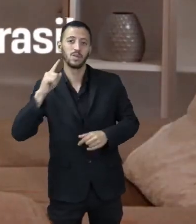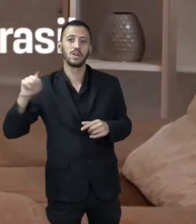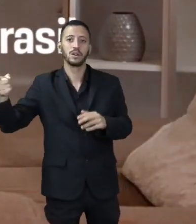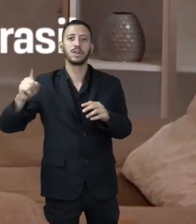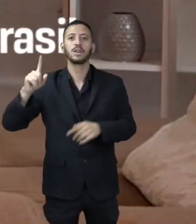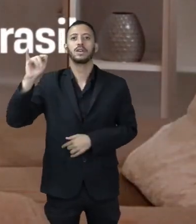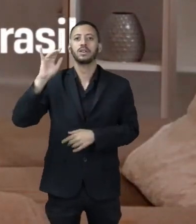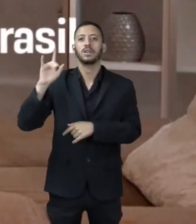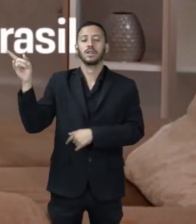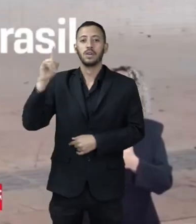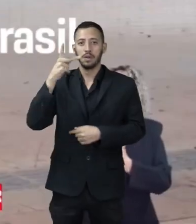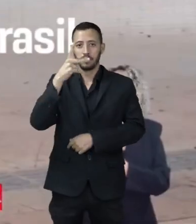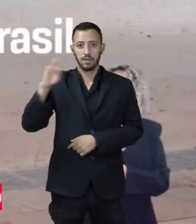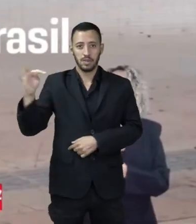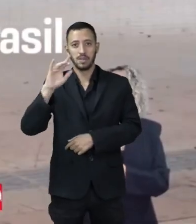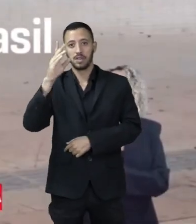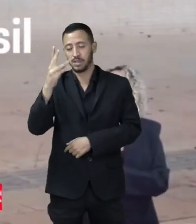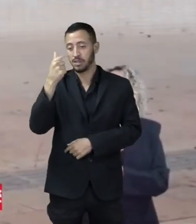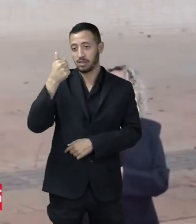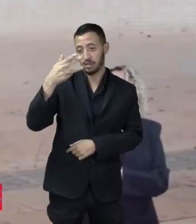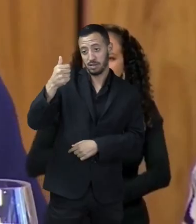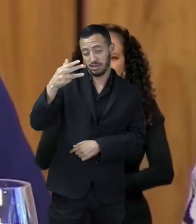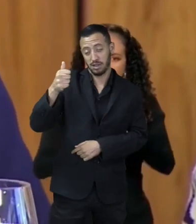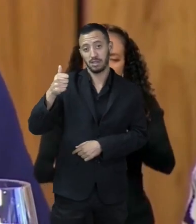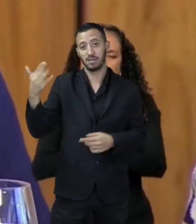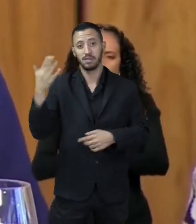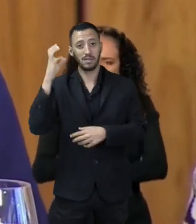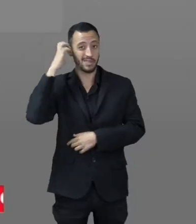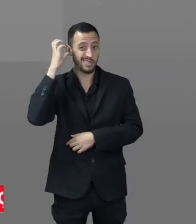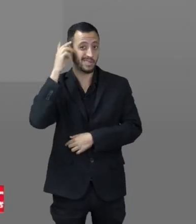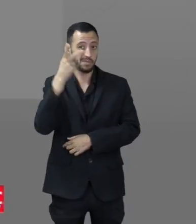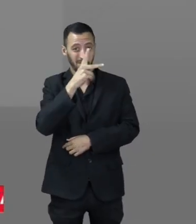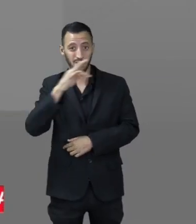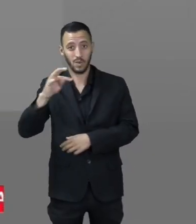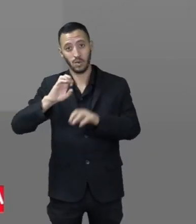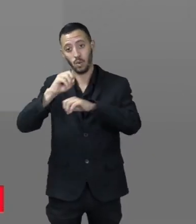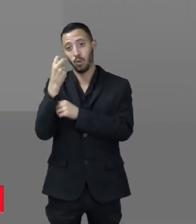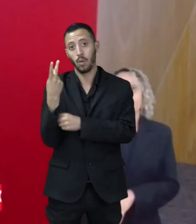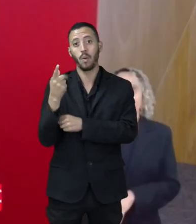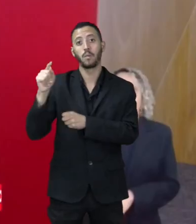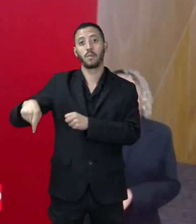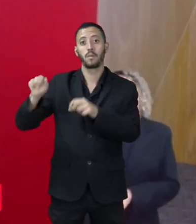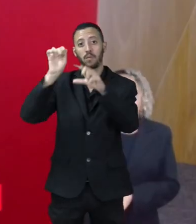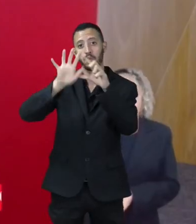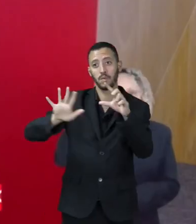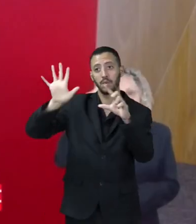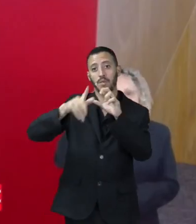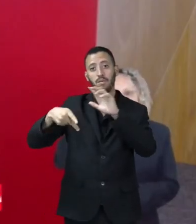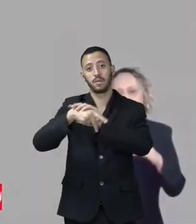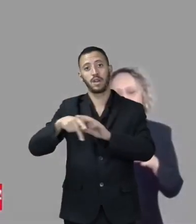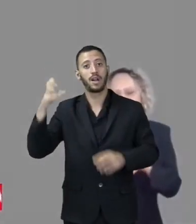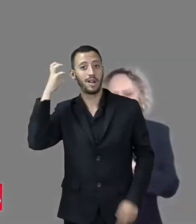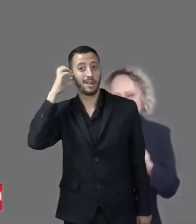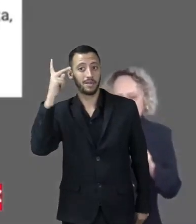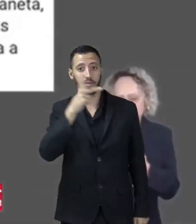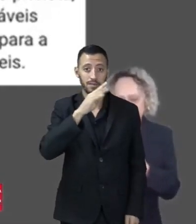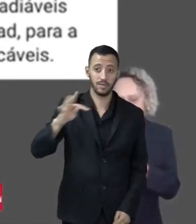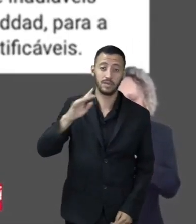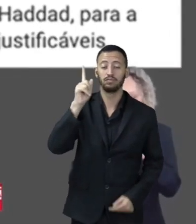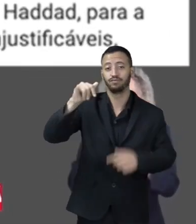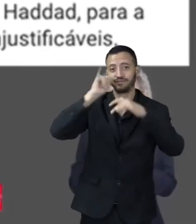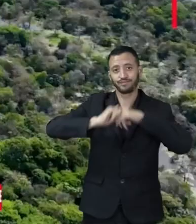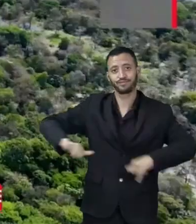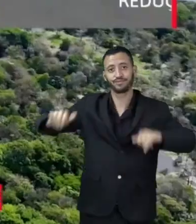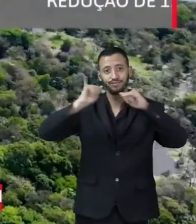YouTube, PT Sat, canal 1313, Rádio PT ou nas plataformas de streaming da Rádio PT. O que é